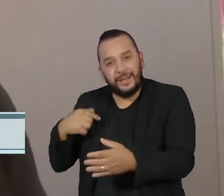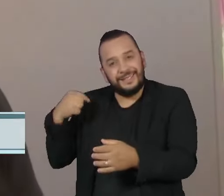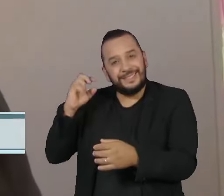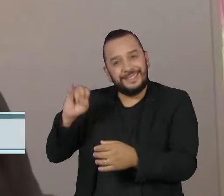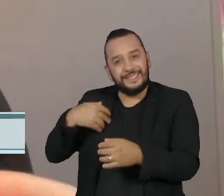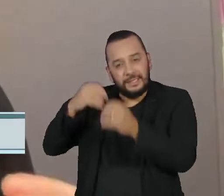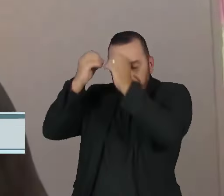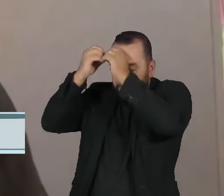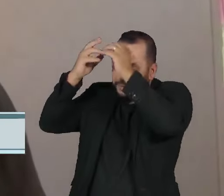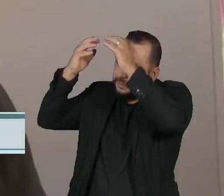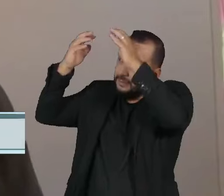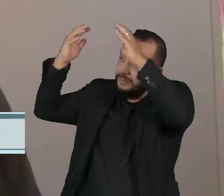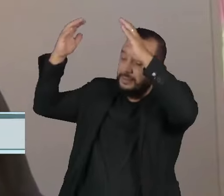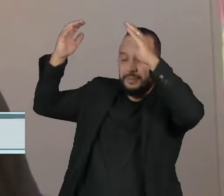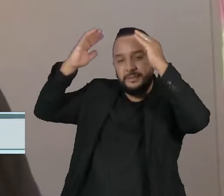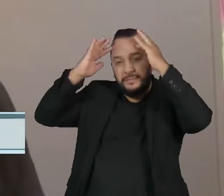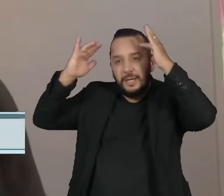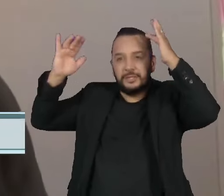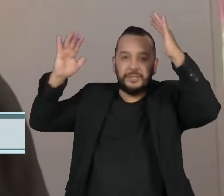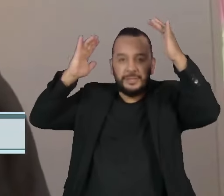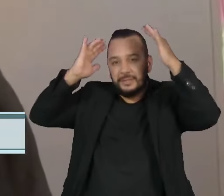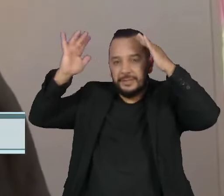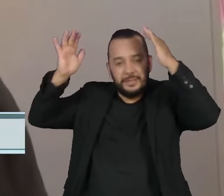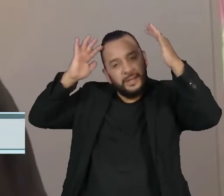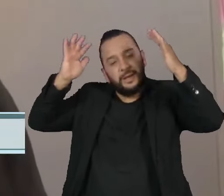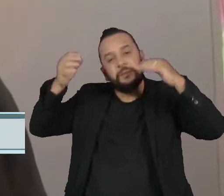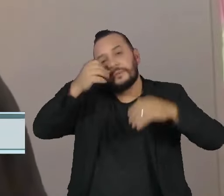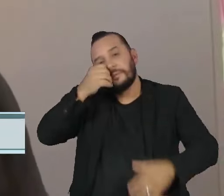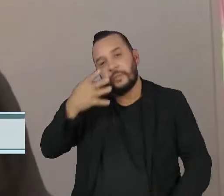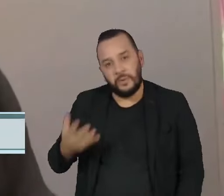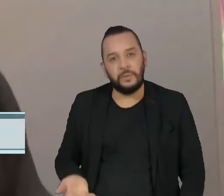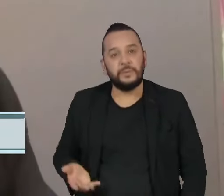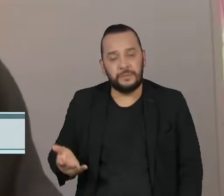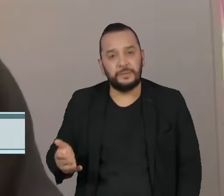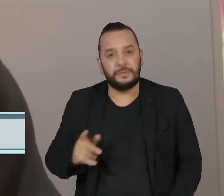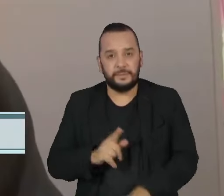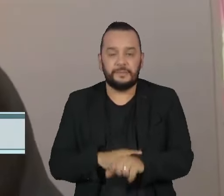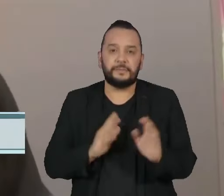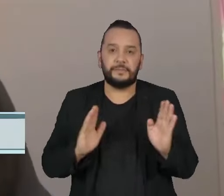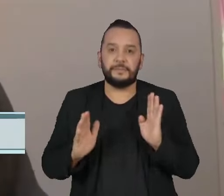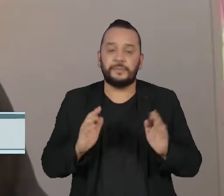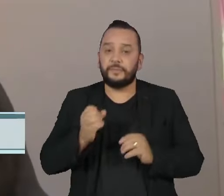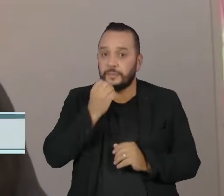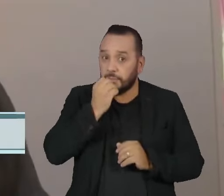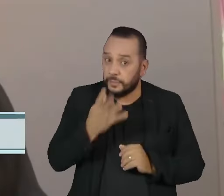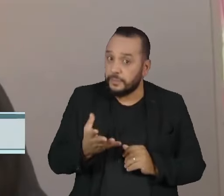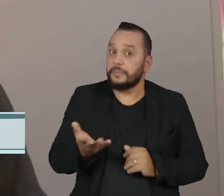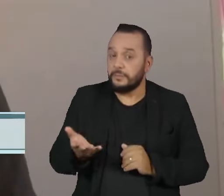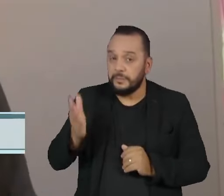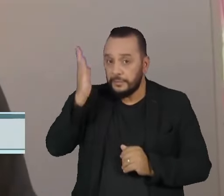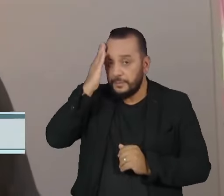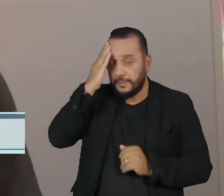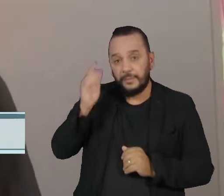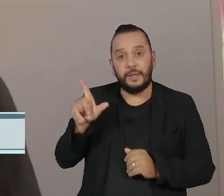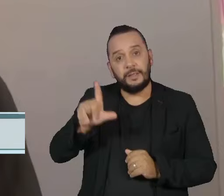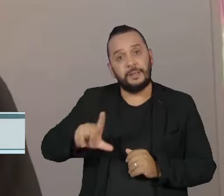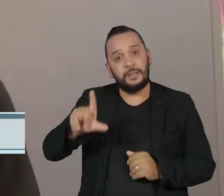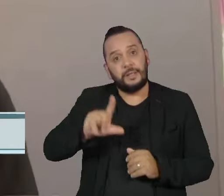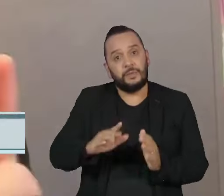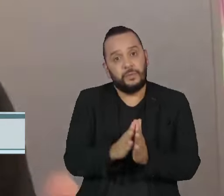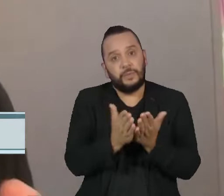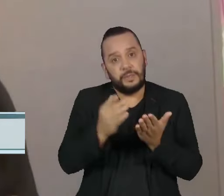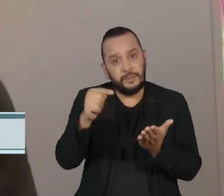criatividade é mais imaginação é mais repertório então assim esse é o momento bom né de saber que Literatura Infantil nunca foi tão